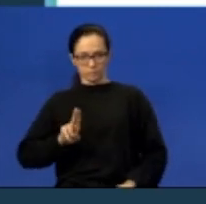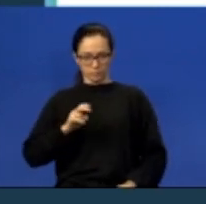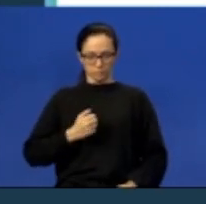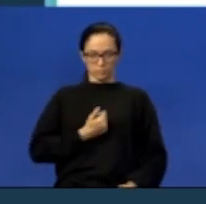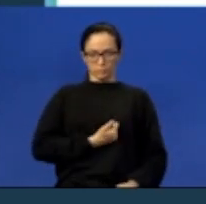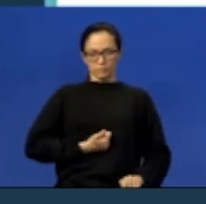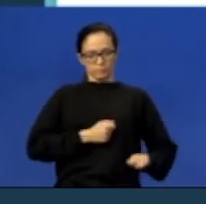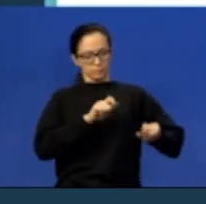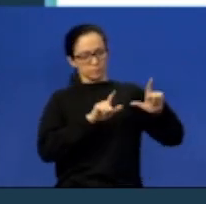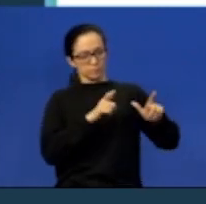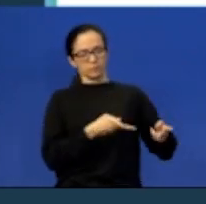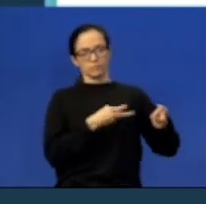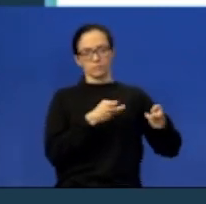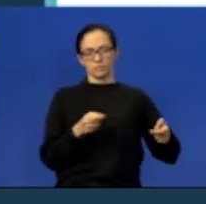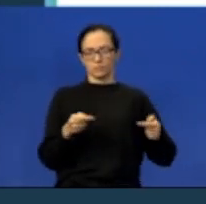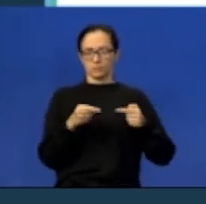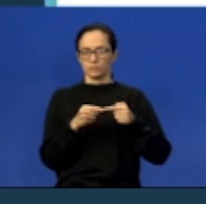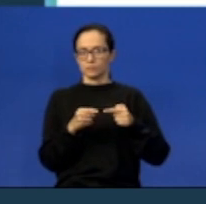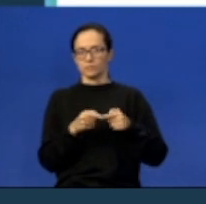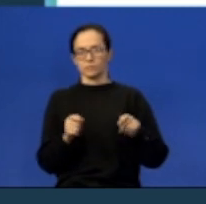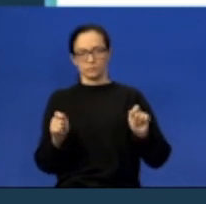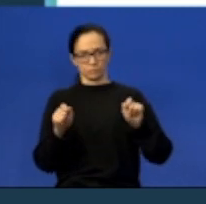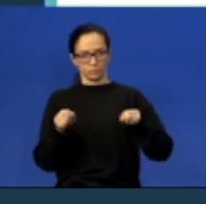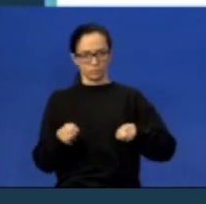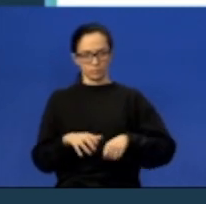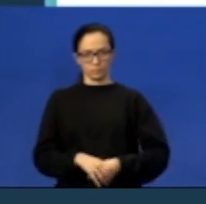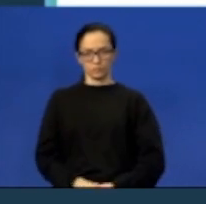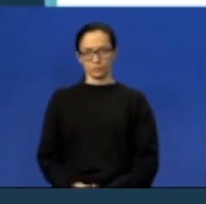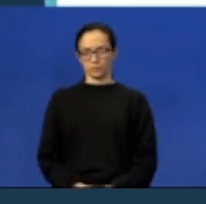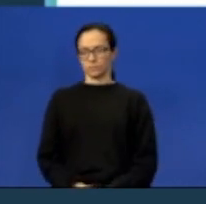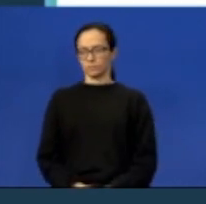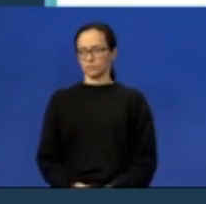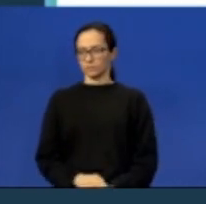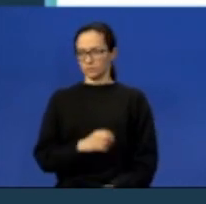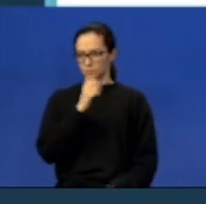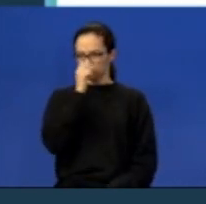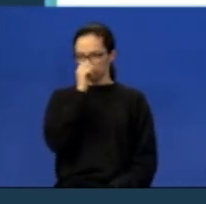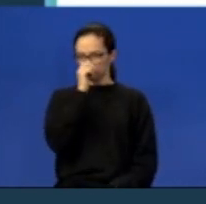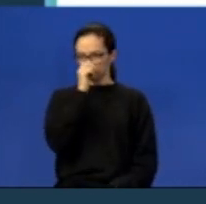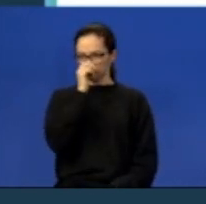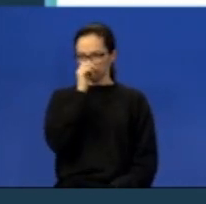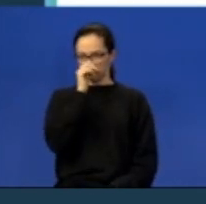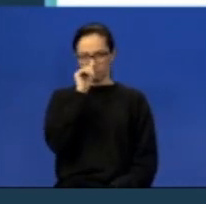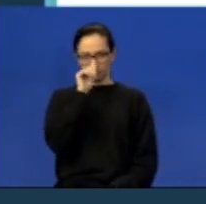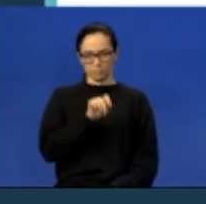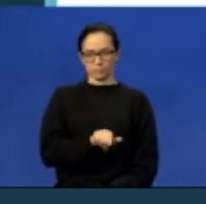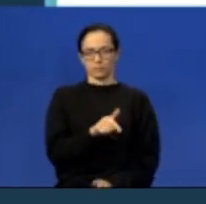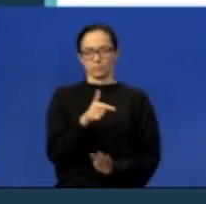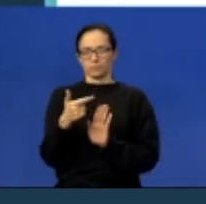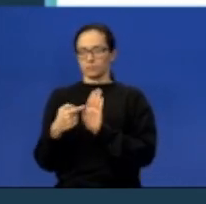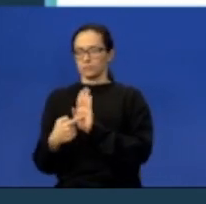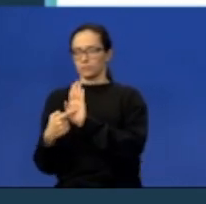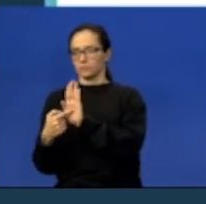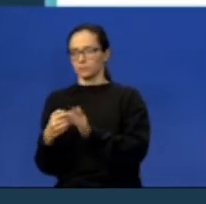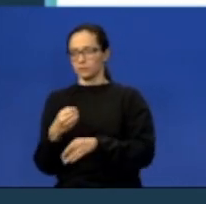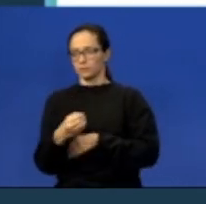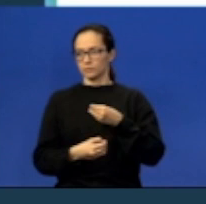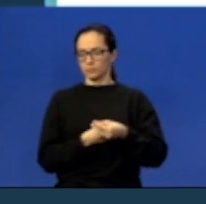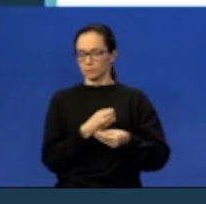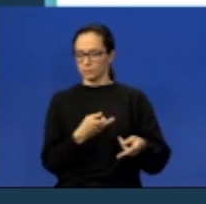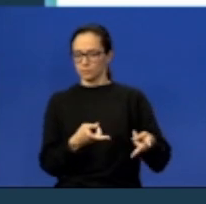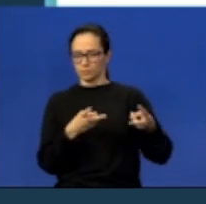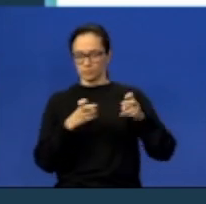e são, na verdade, utilizados de acordo com a necessidade. No próximo slide, a gente vai ver como que essa